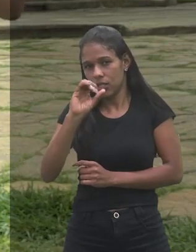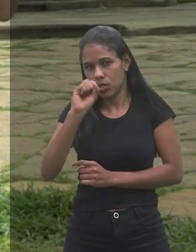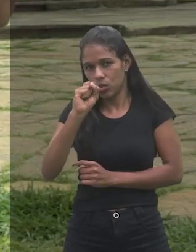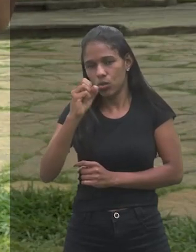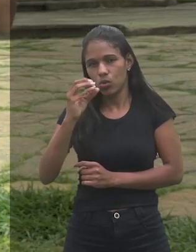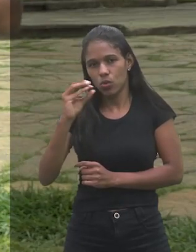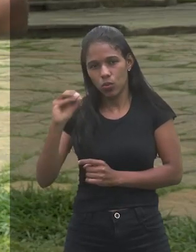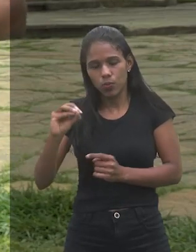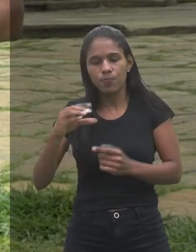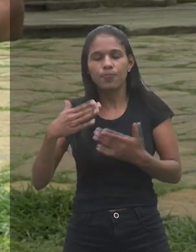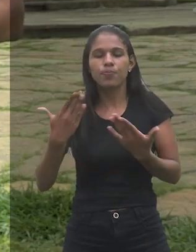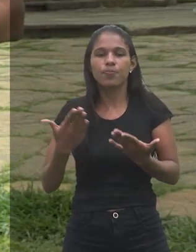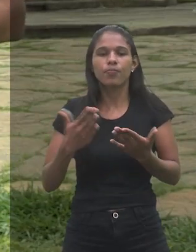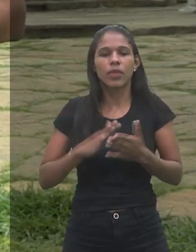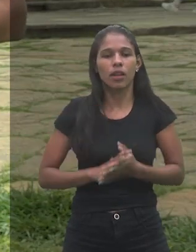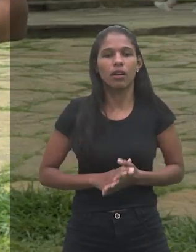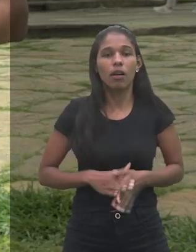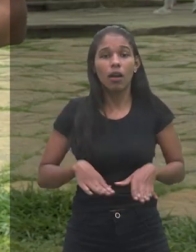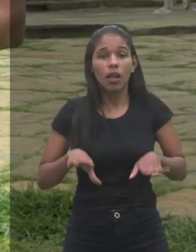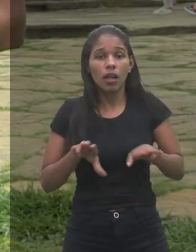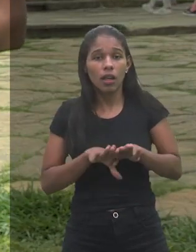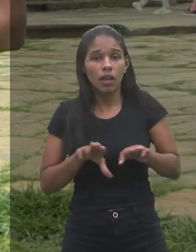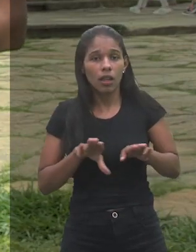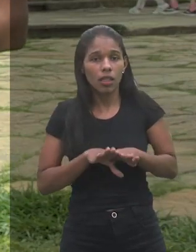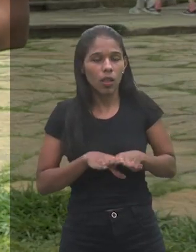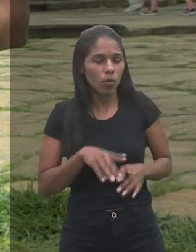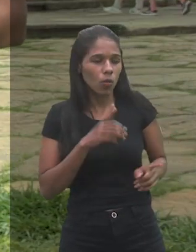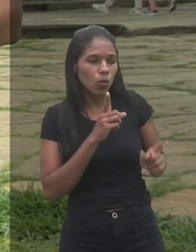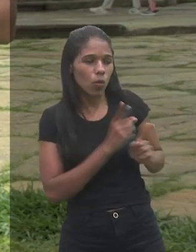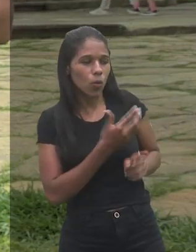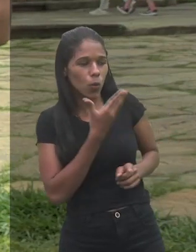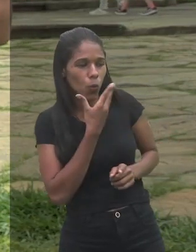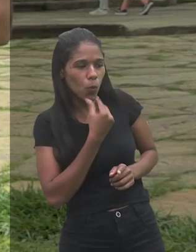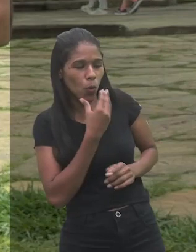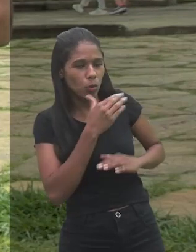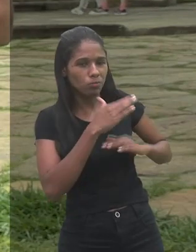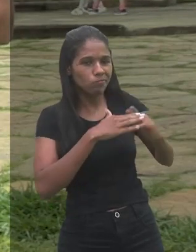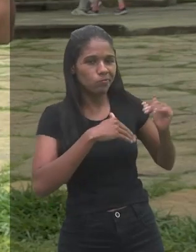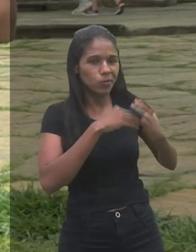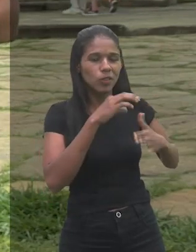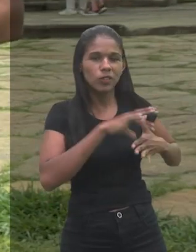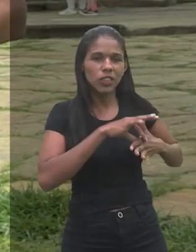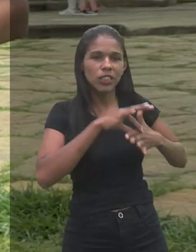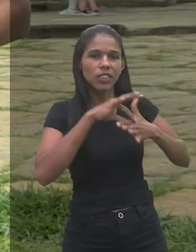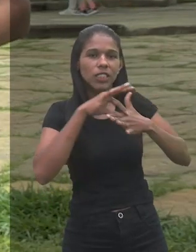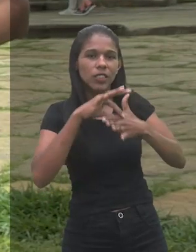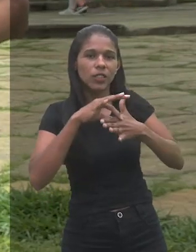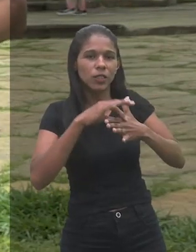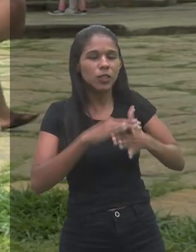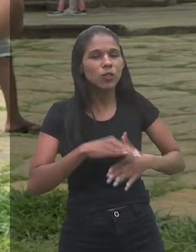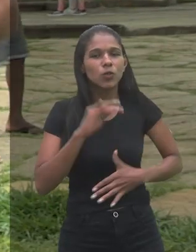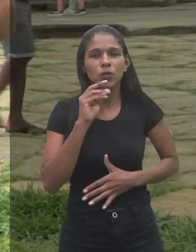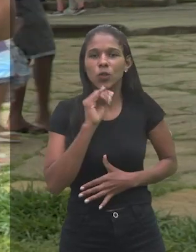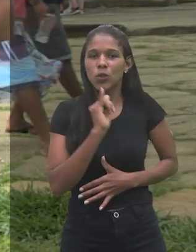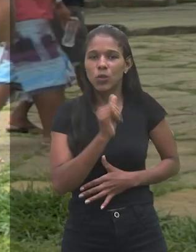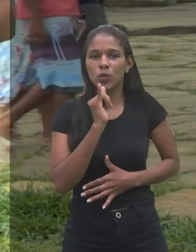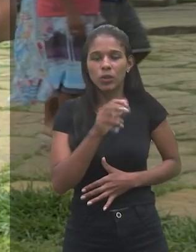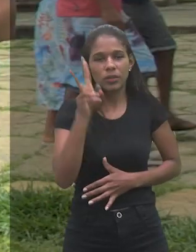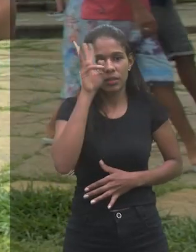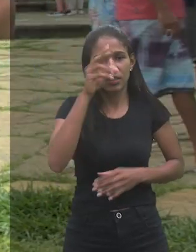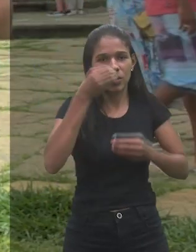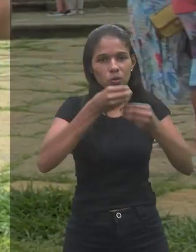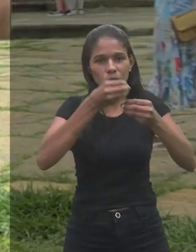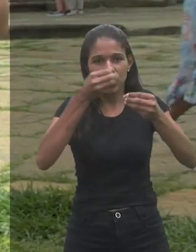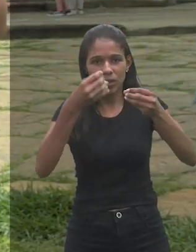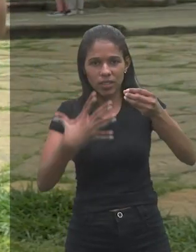poder trazer essa história para nós, hoje eu estou aqui contando com a presença do Lima, que é guia aqui na cidade de Ouro Preto